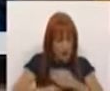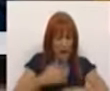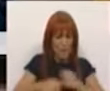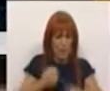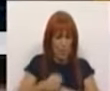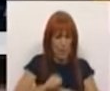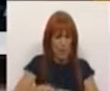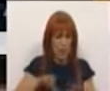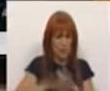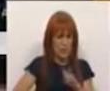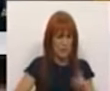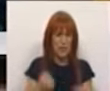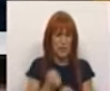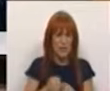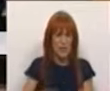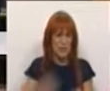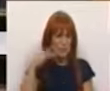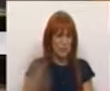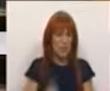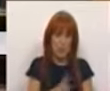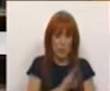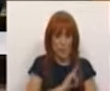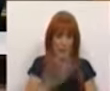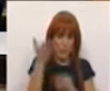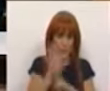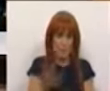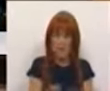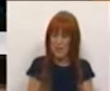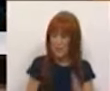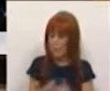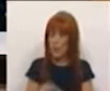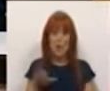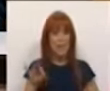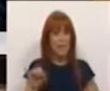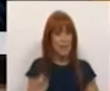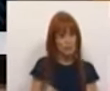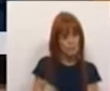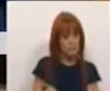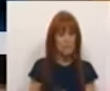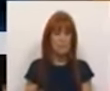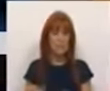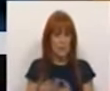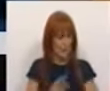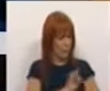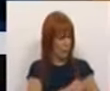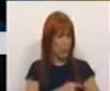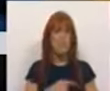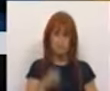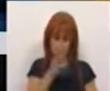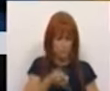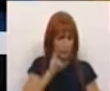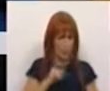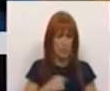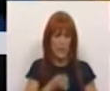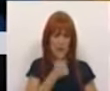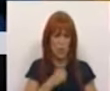no combate à precariedade no setor privado, por exemplo, com a proposta do PCP para dar força executiva